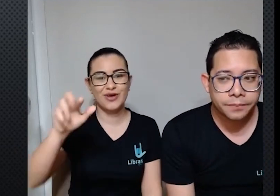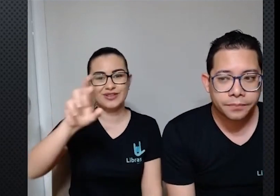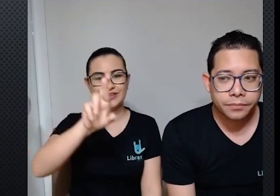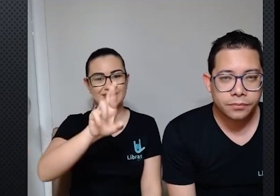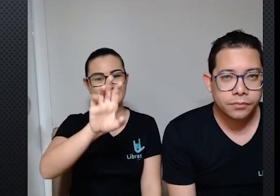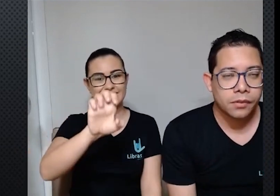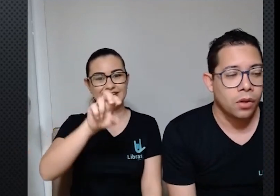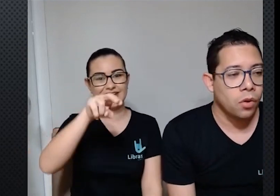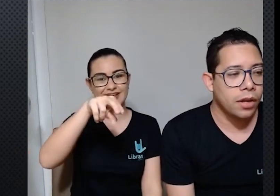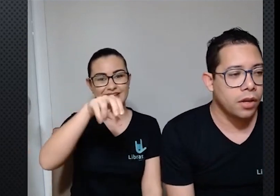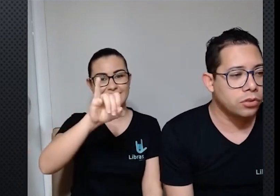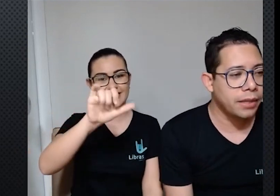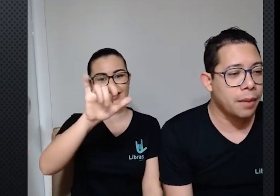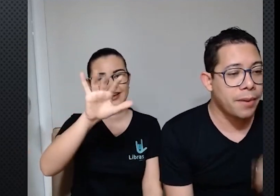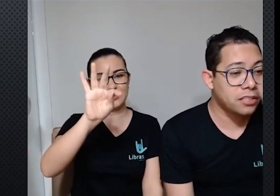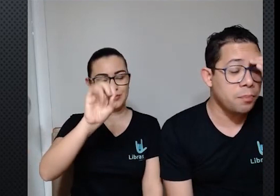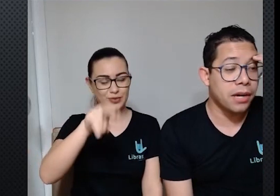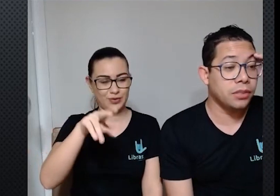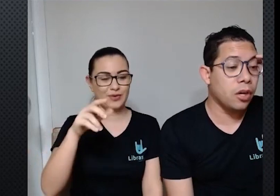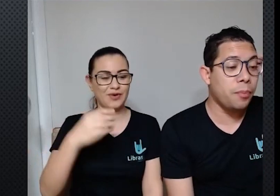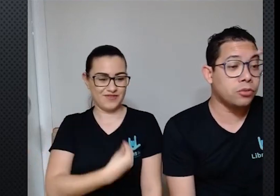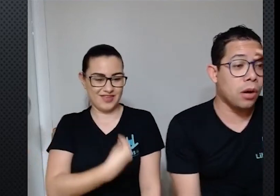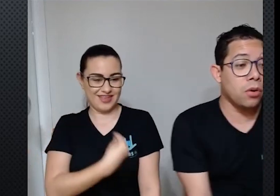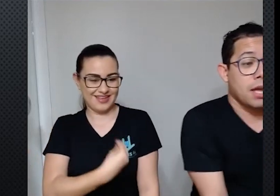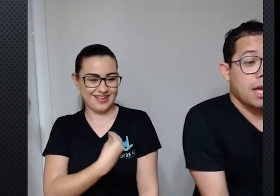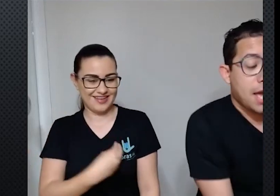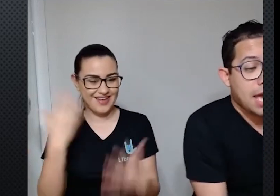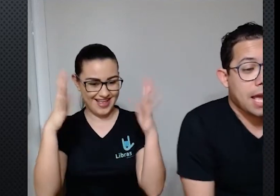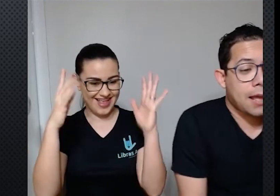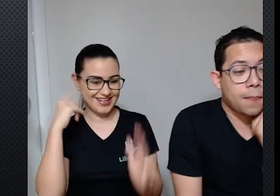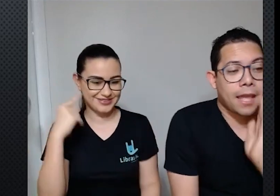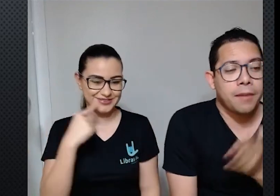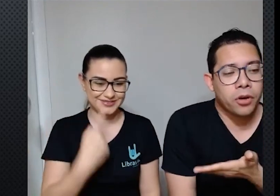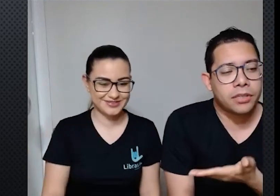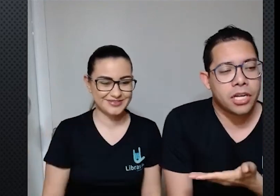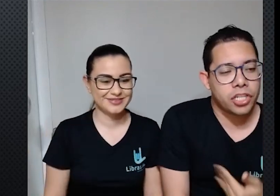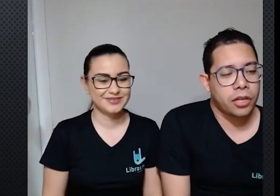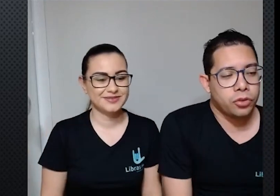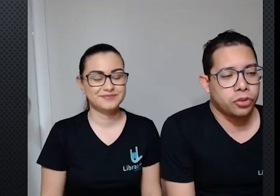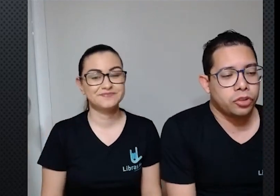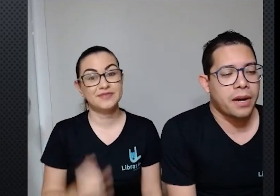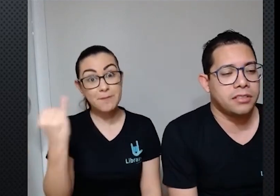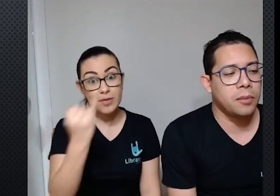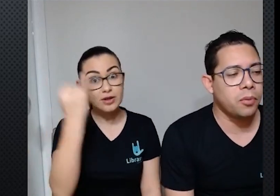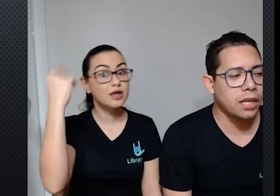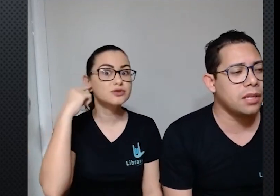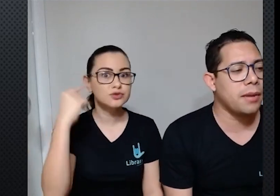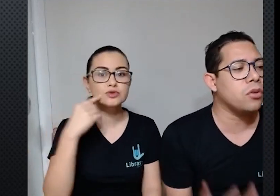né? O Renilton também está participando. Então, pessoal, é importante, né, que os surdos